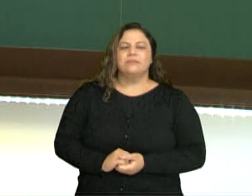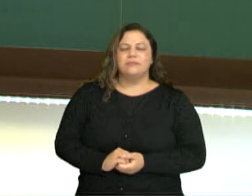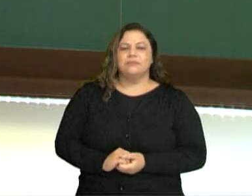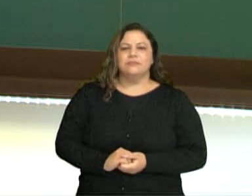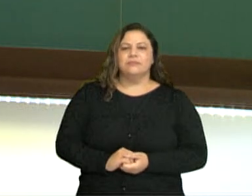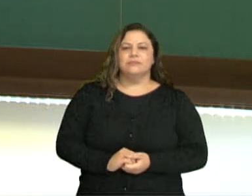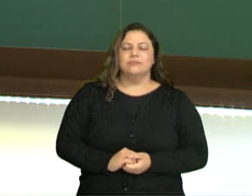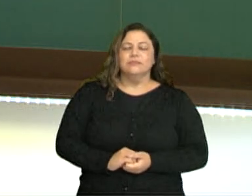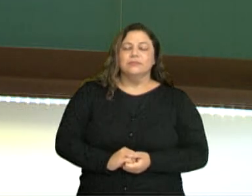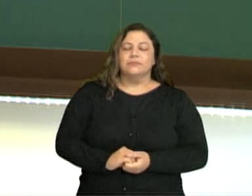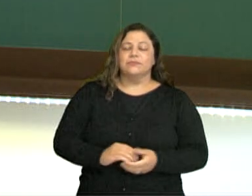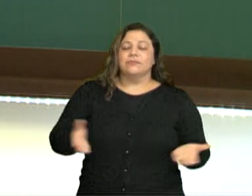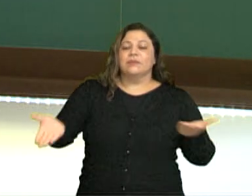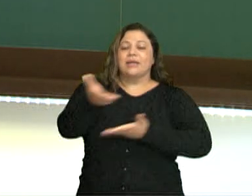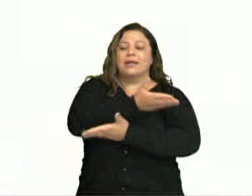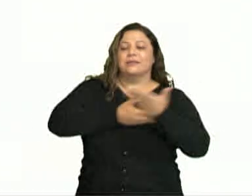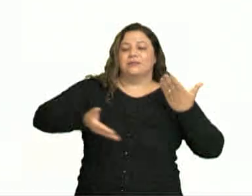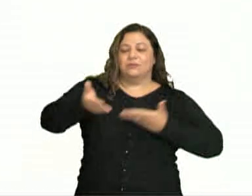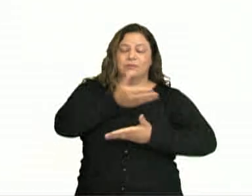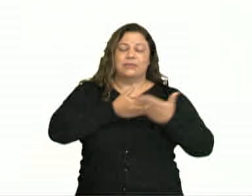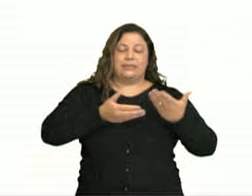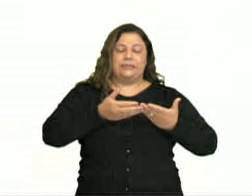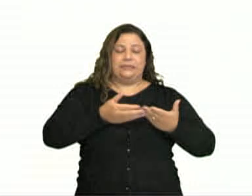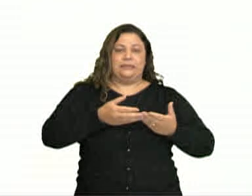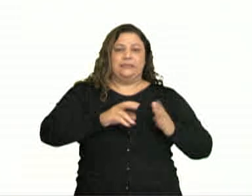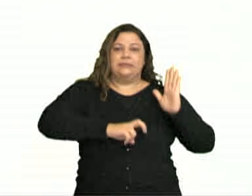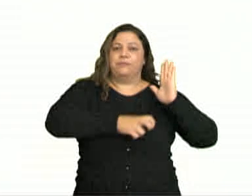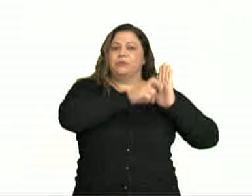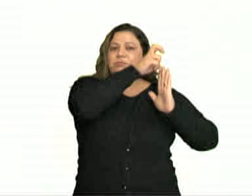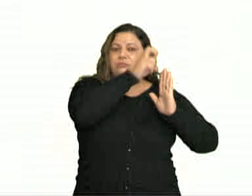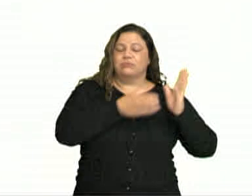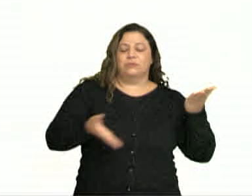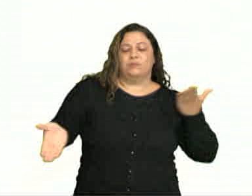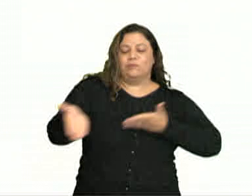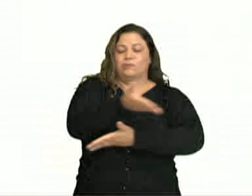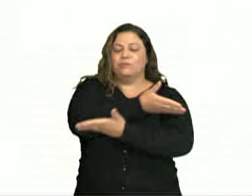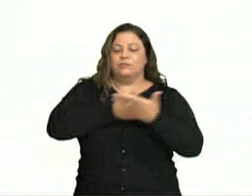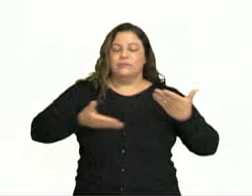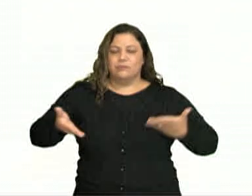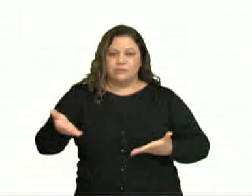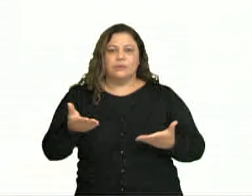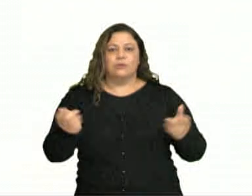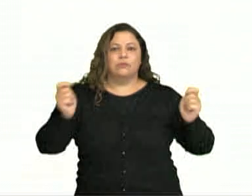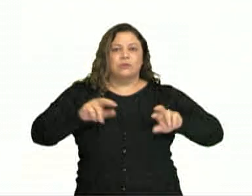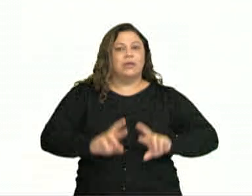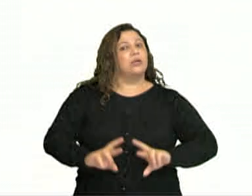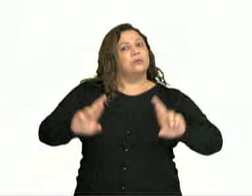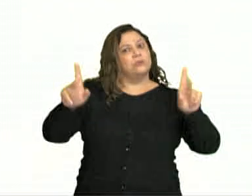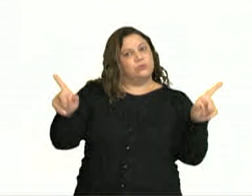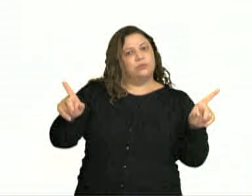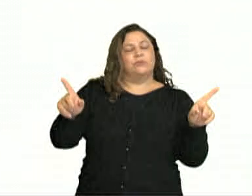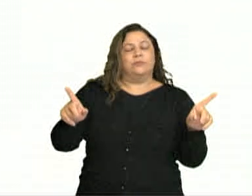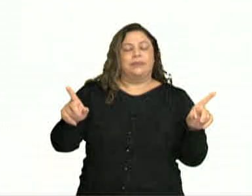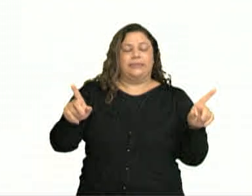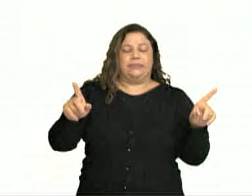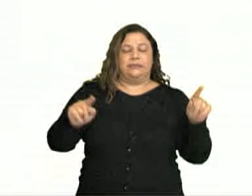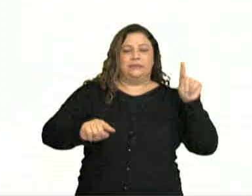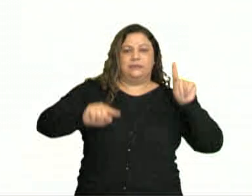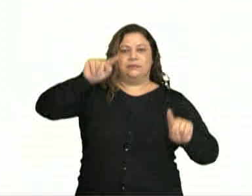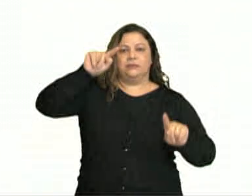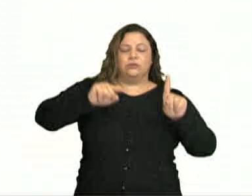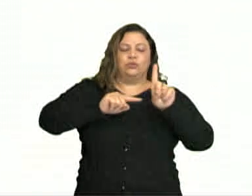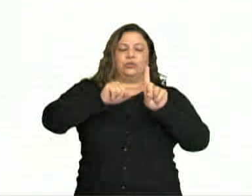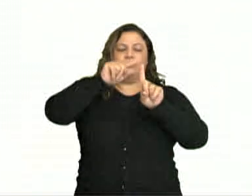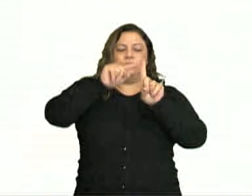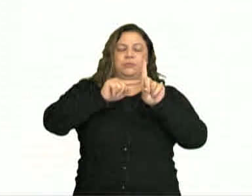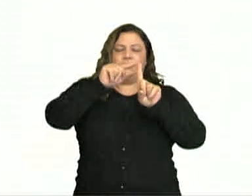Calor é a transferência de energia térmica que flui de um corpo para outro em virtude da diferença de temperatura entre eles. O calor